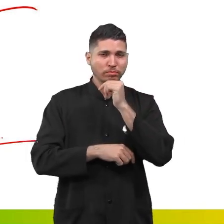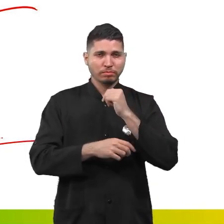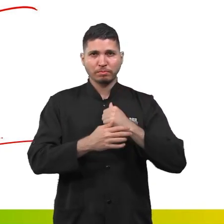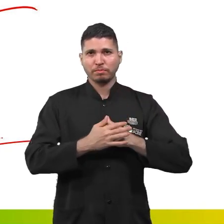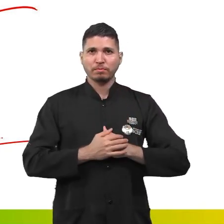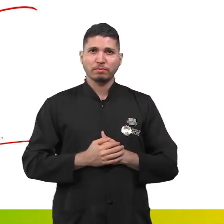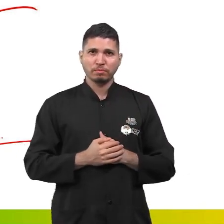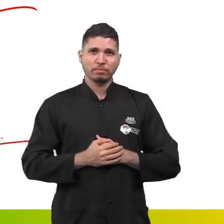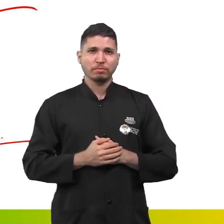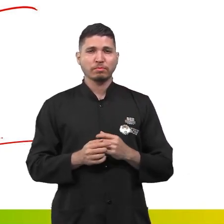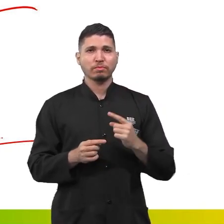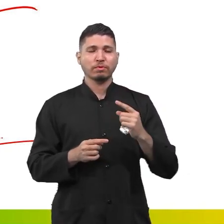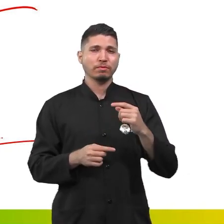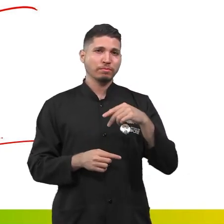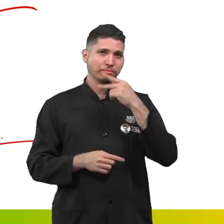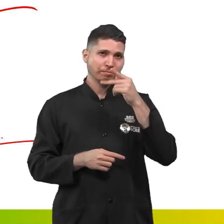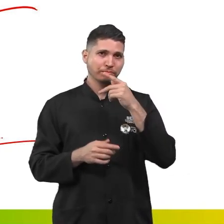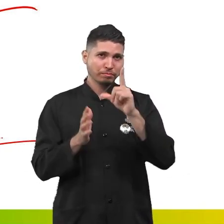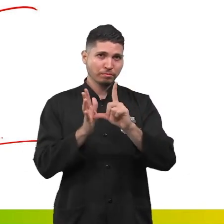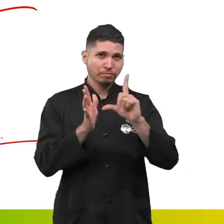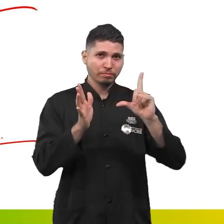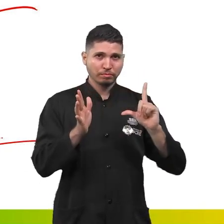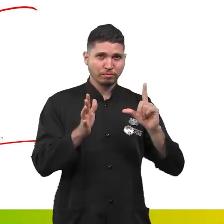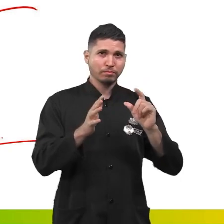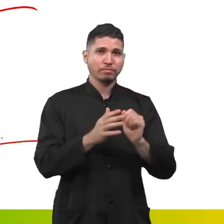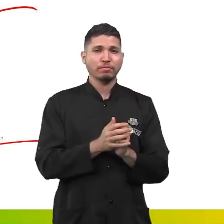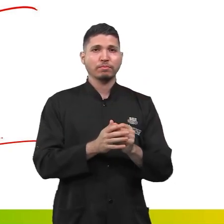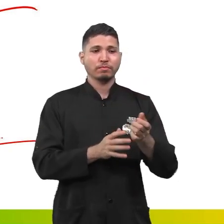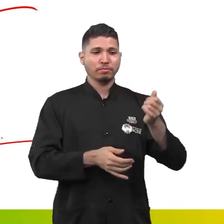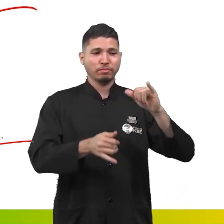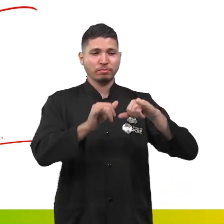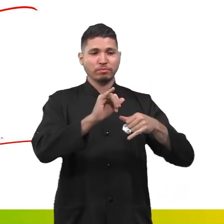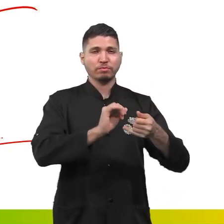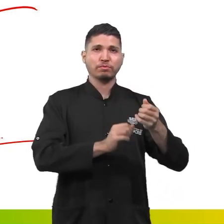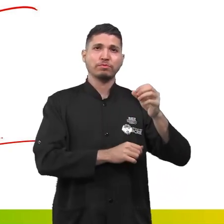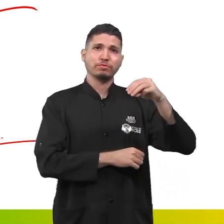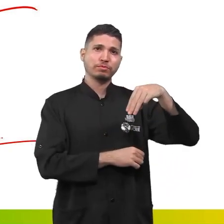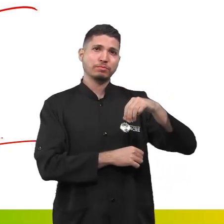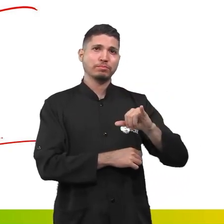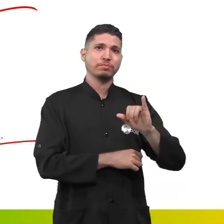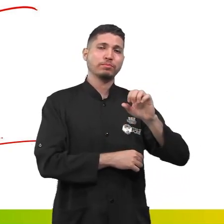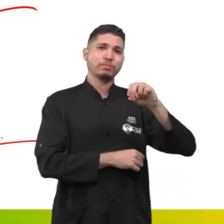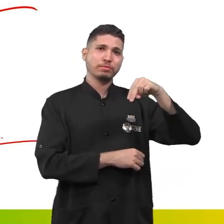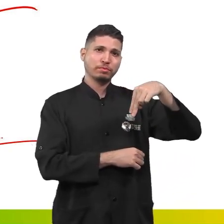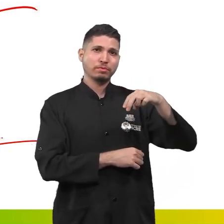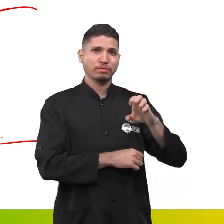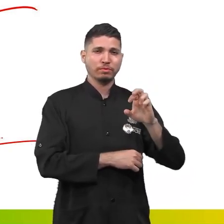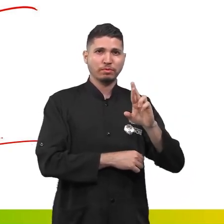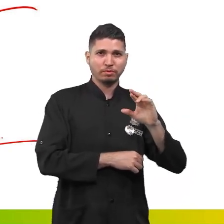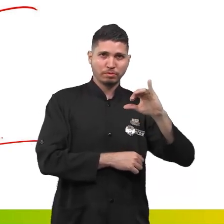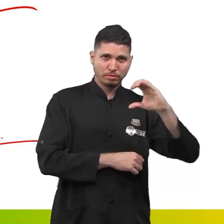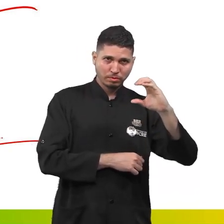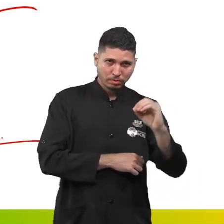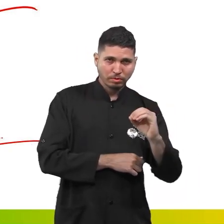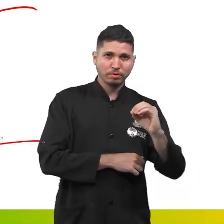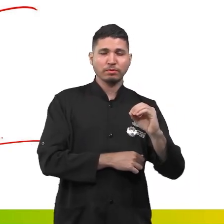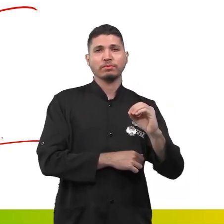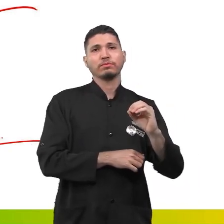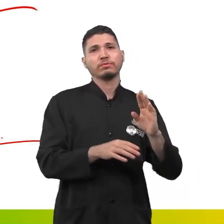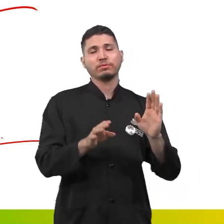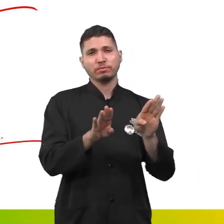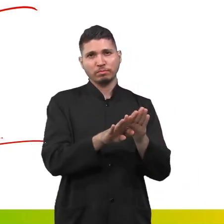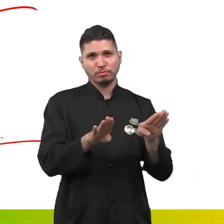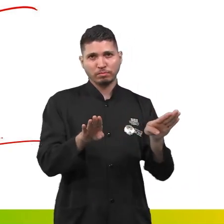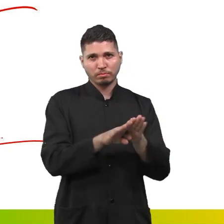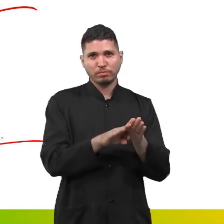Porque, como falei para vocês anteriormente, esses rejeitos de minério, além de água, eles possuem produtos químicos, né? Então,